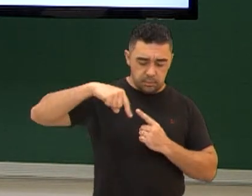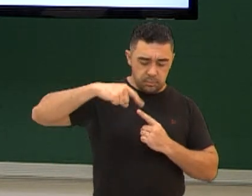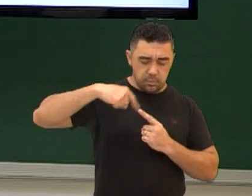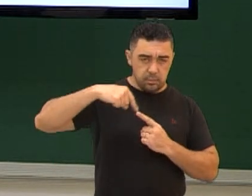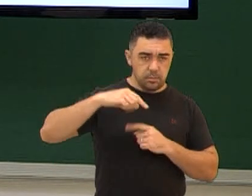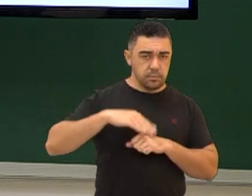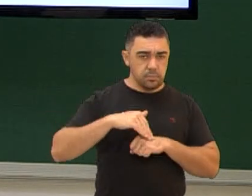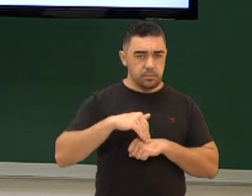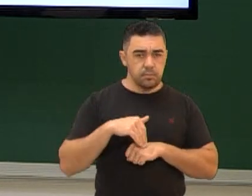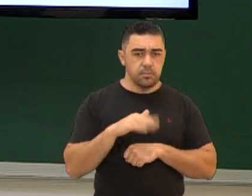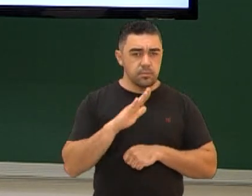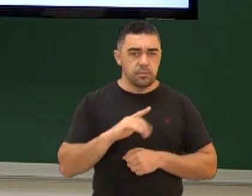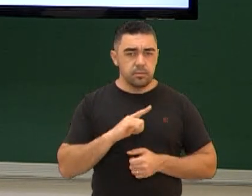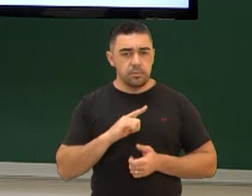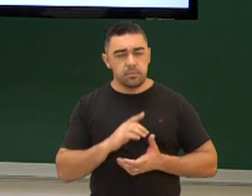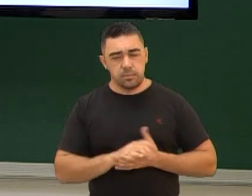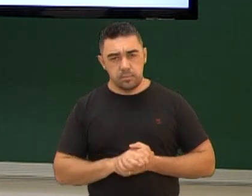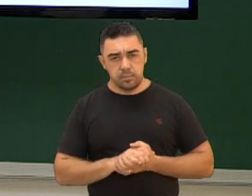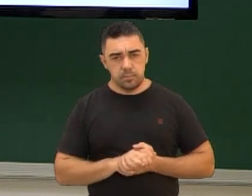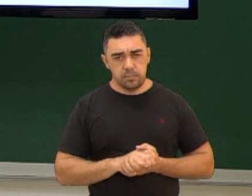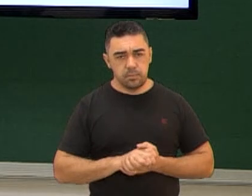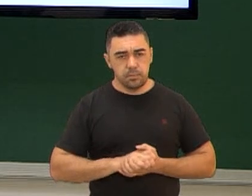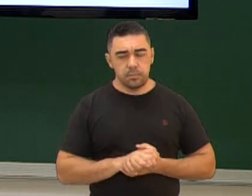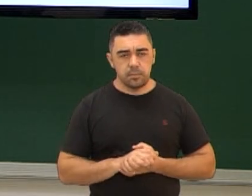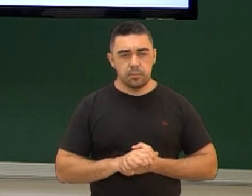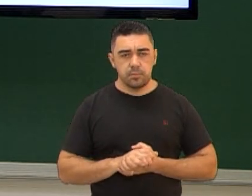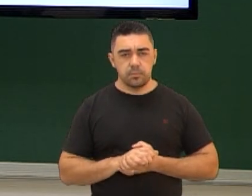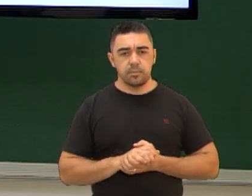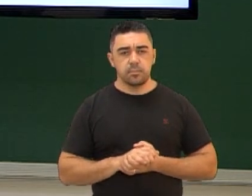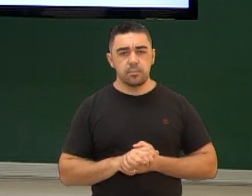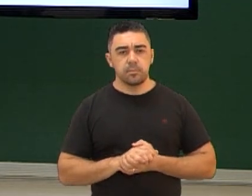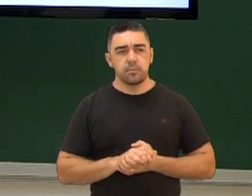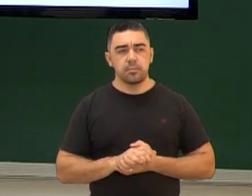voltas, né? Então, ele vai tender a ser mais largo. Ok?